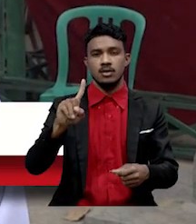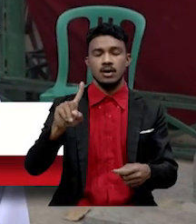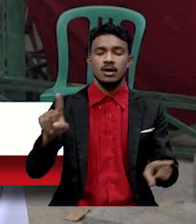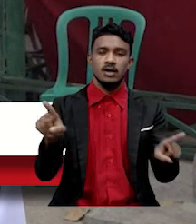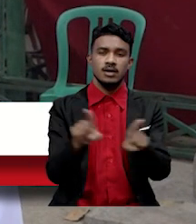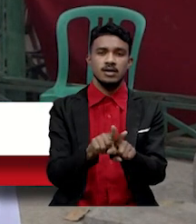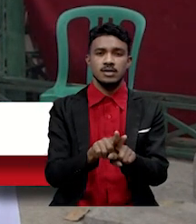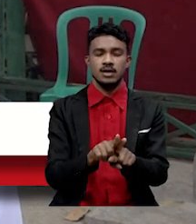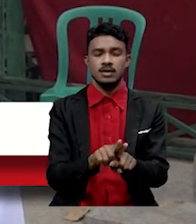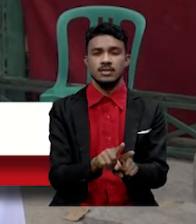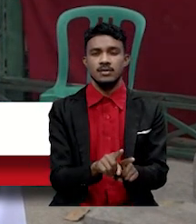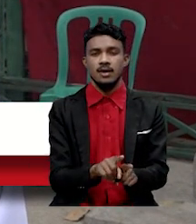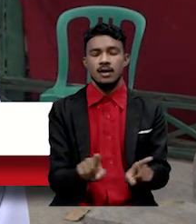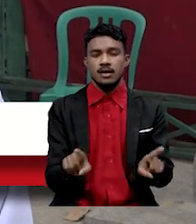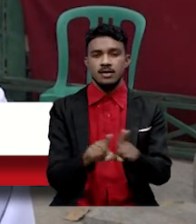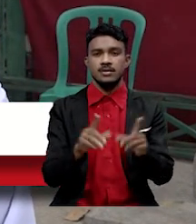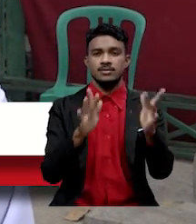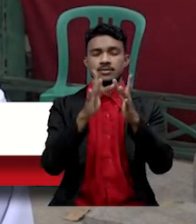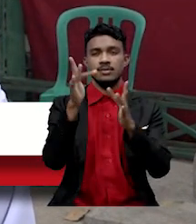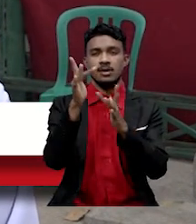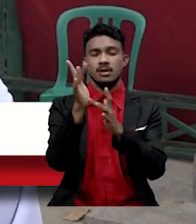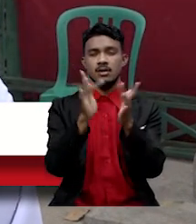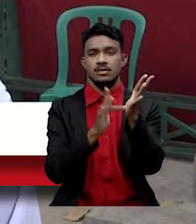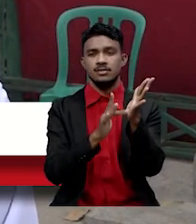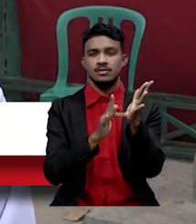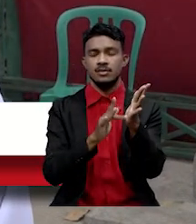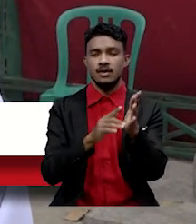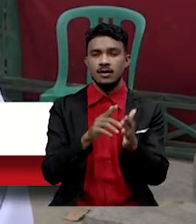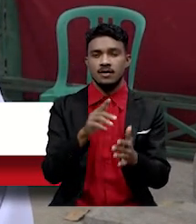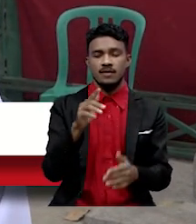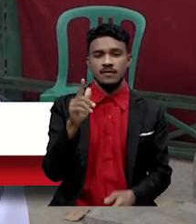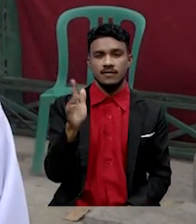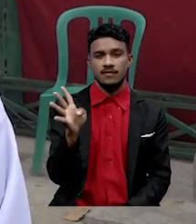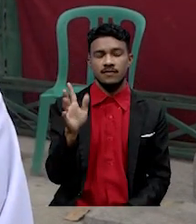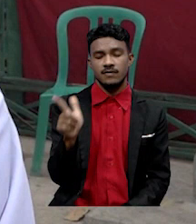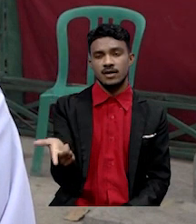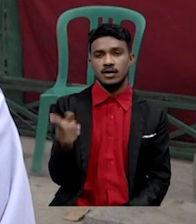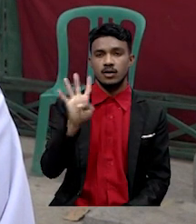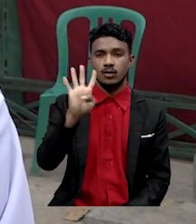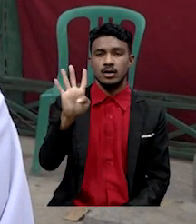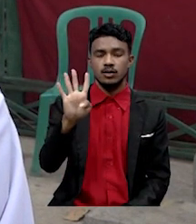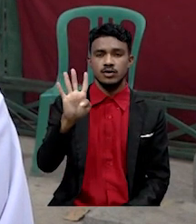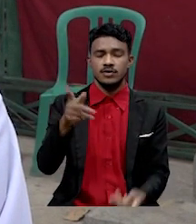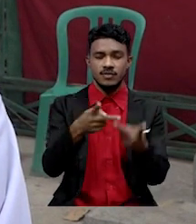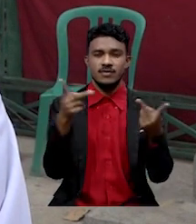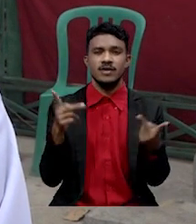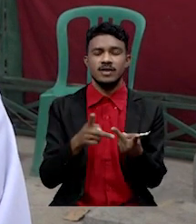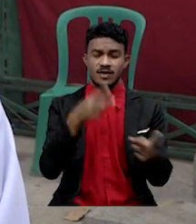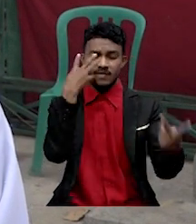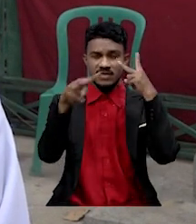Marim, Jesus Terfone Santo, visita 24 bairros, né? Visita 24 bairros,